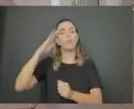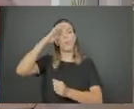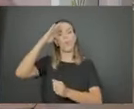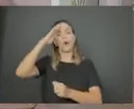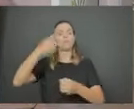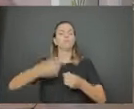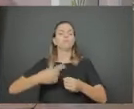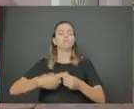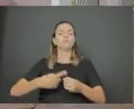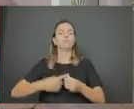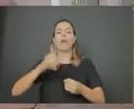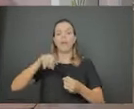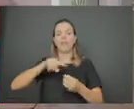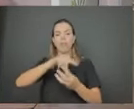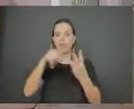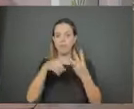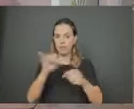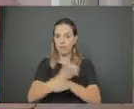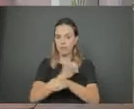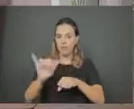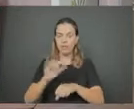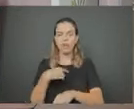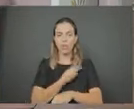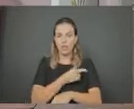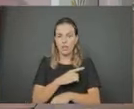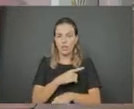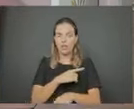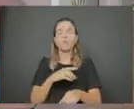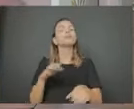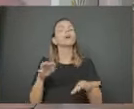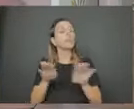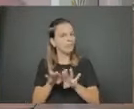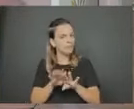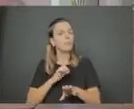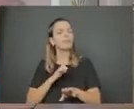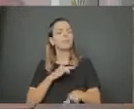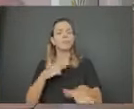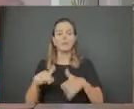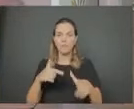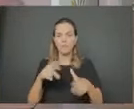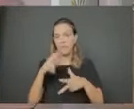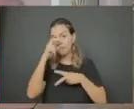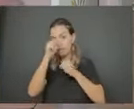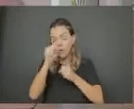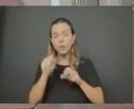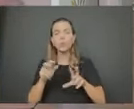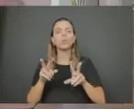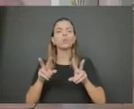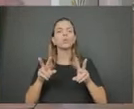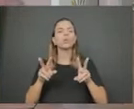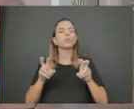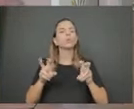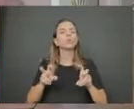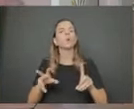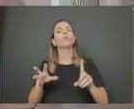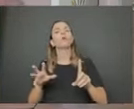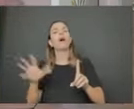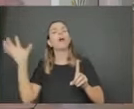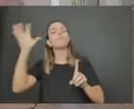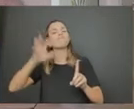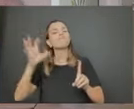três frentes. Temos trabalho também muito intenso em se tratando do assédio, quer